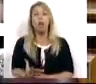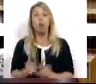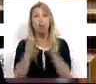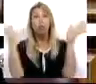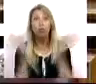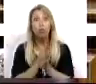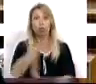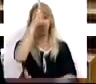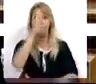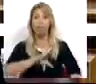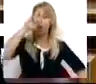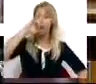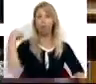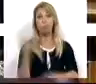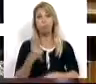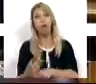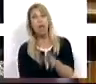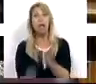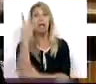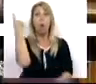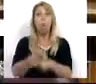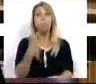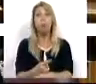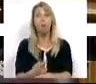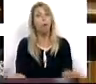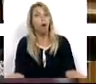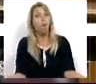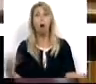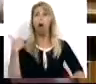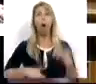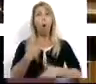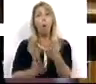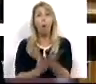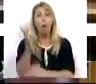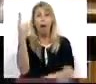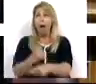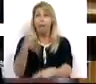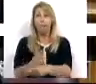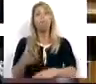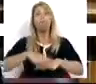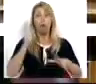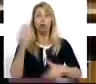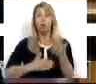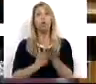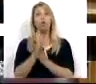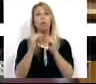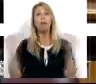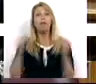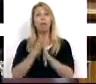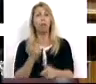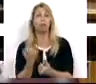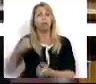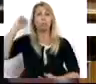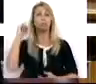aplicam o mesmo. E não passamos da mesma cepa-torta em Portugal. E por isso é que continuamos com níveis de incumprimento absolutos, com níveis de